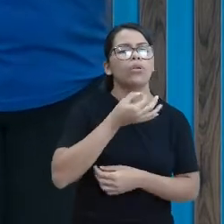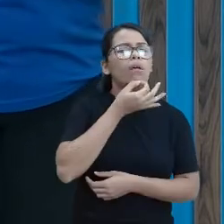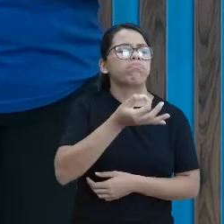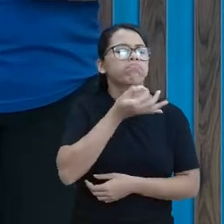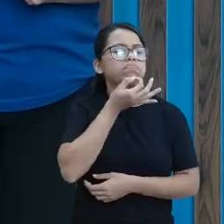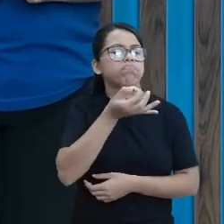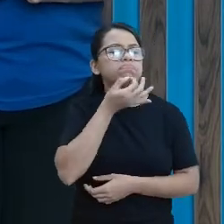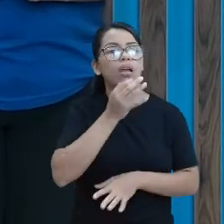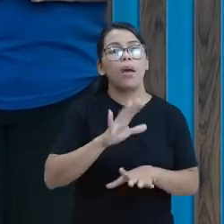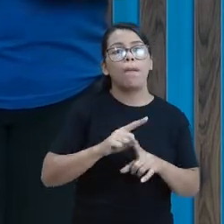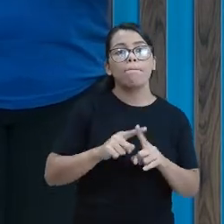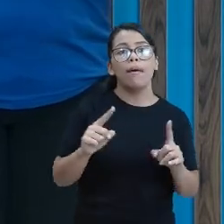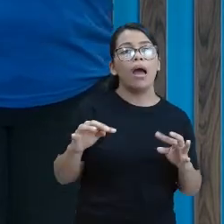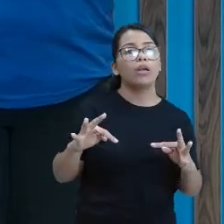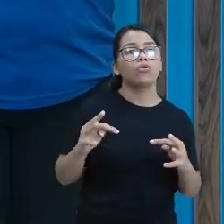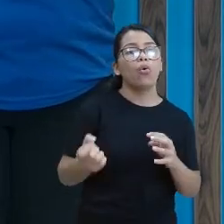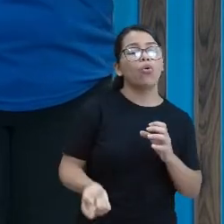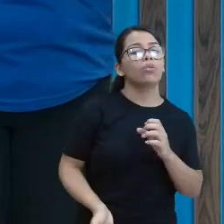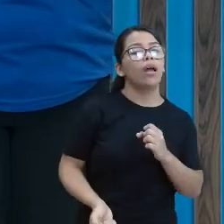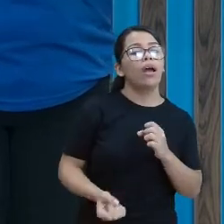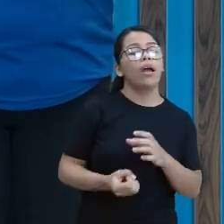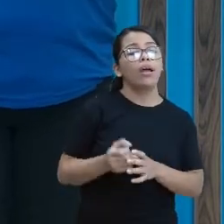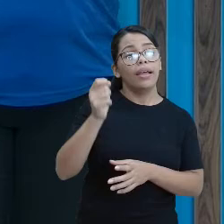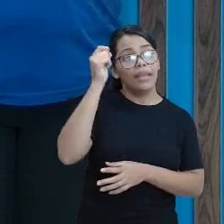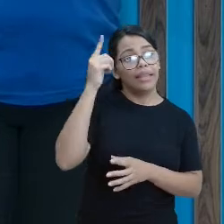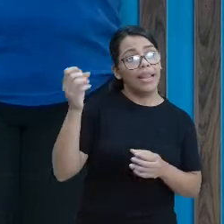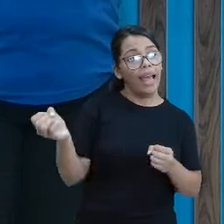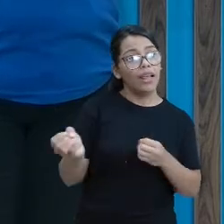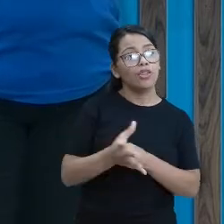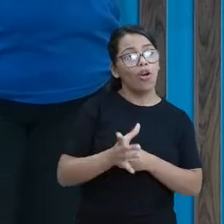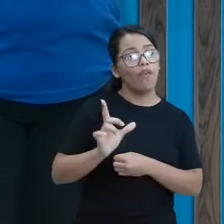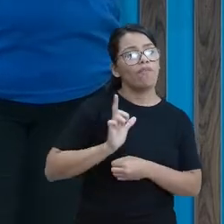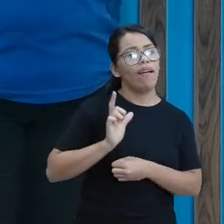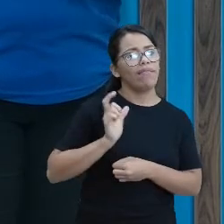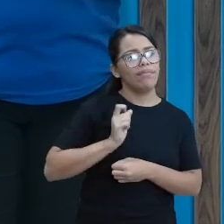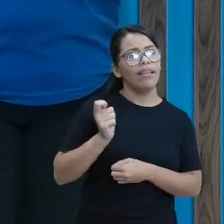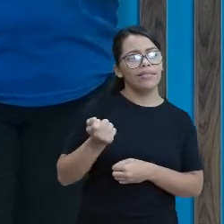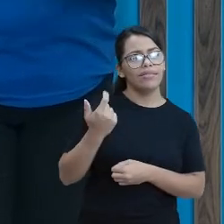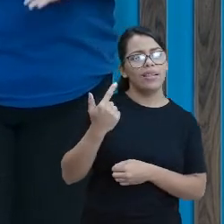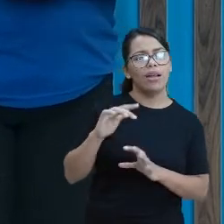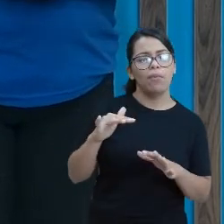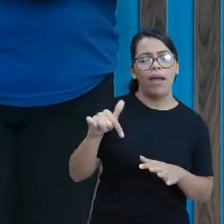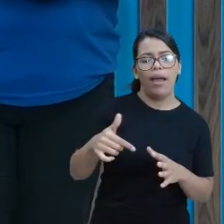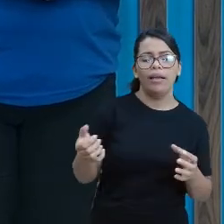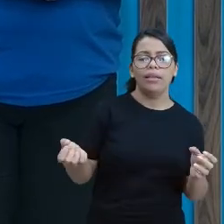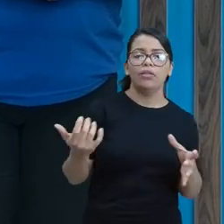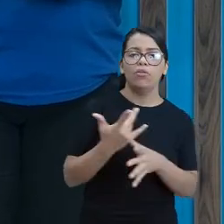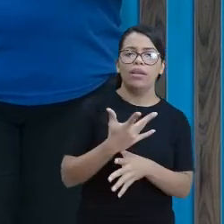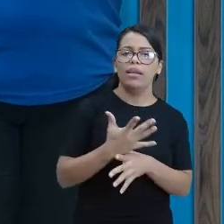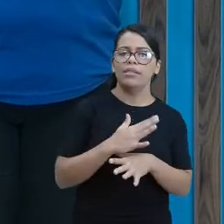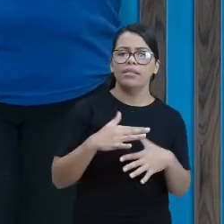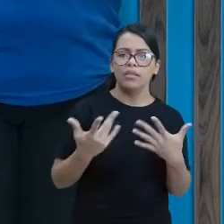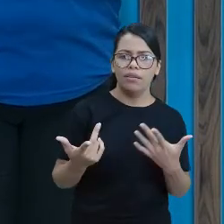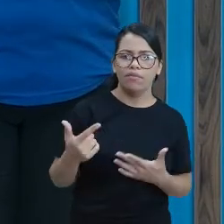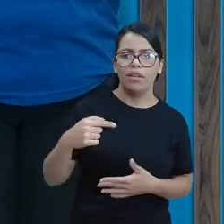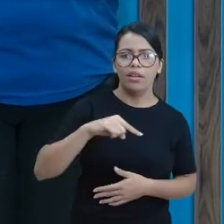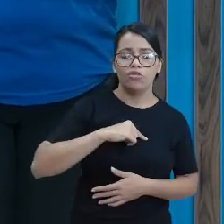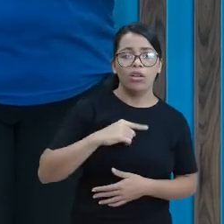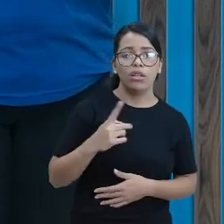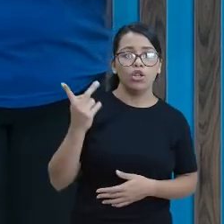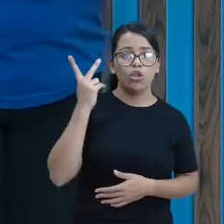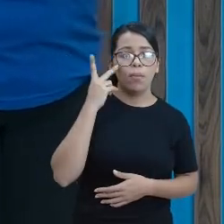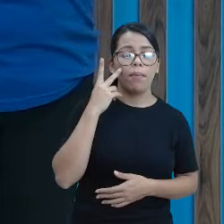Mas toda ideia nova é uma ideia que causa esse estranhamento, né? Aqui em Recife mesmo, a gente costuma, né, falar o